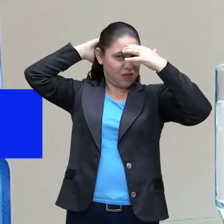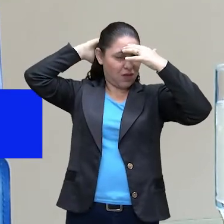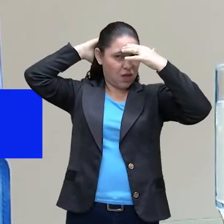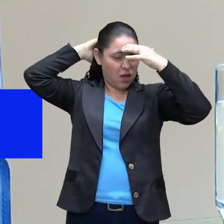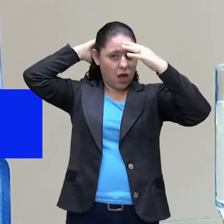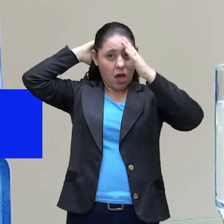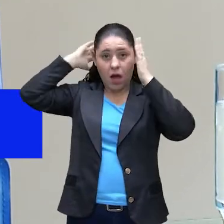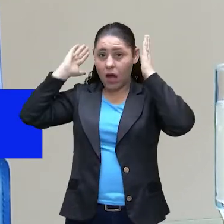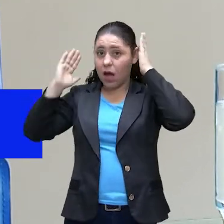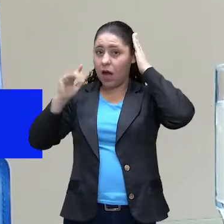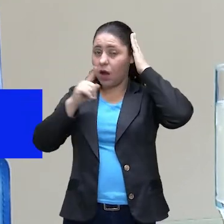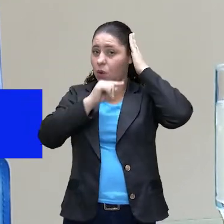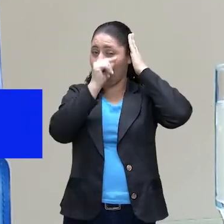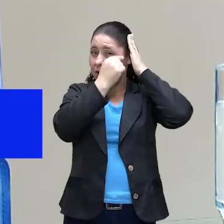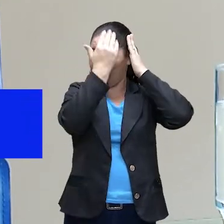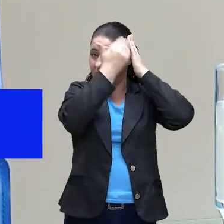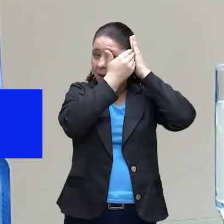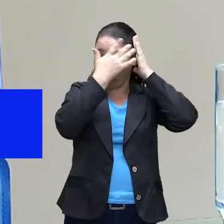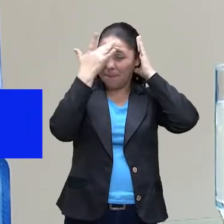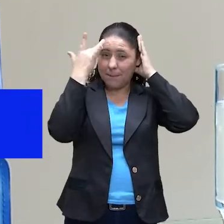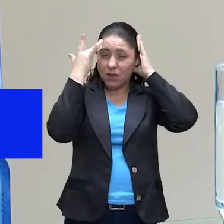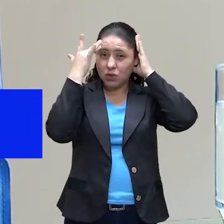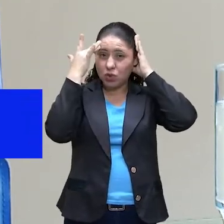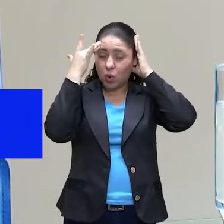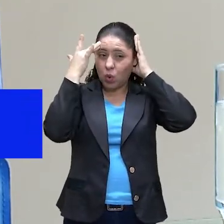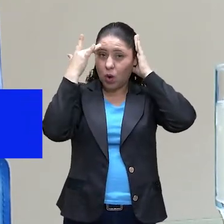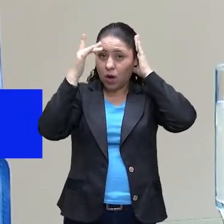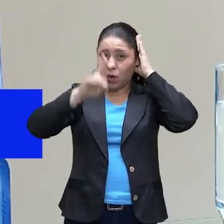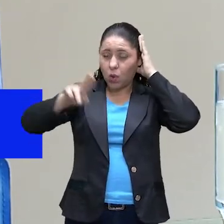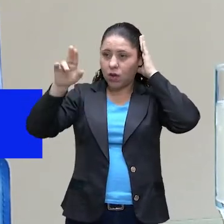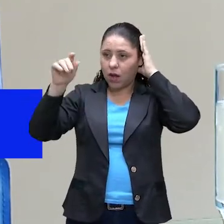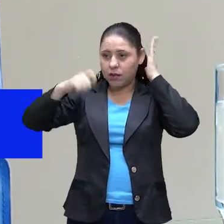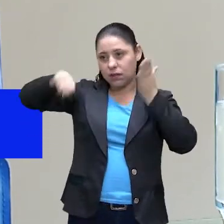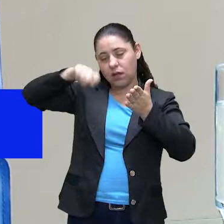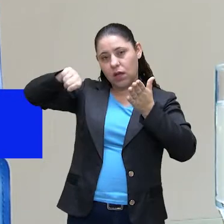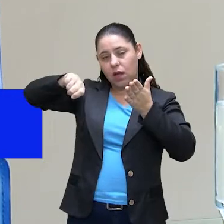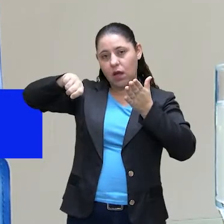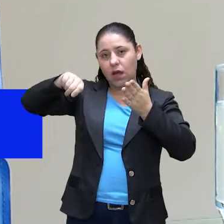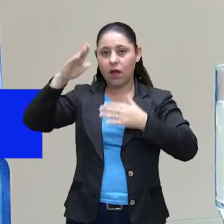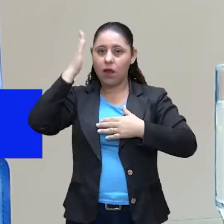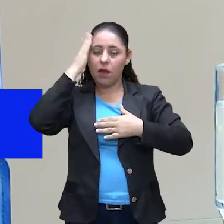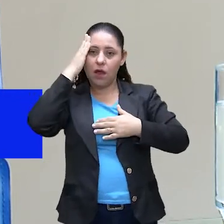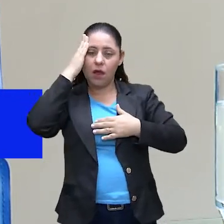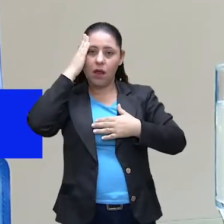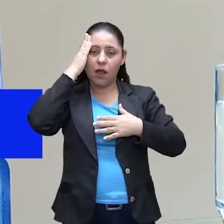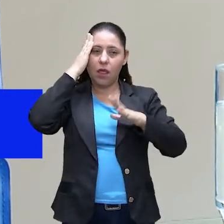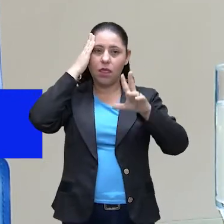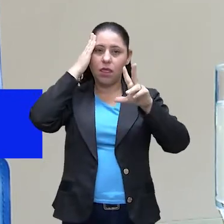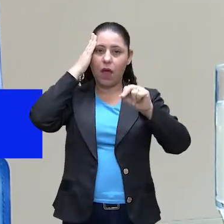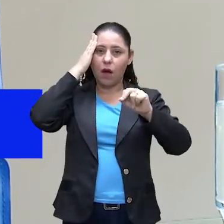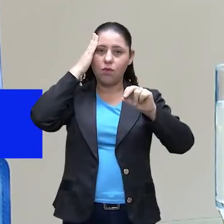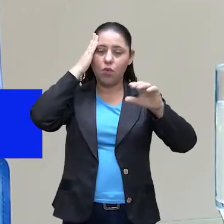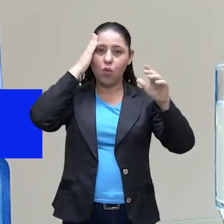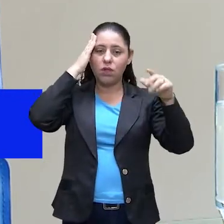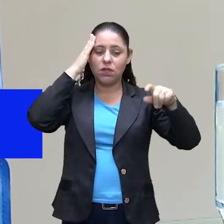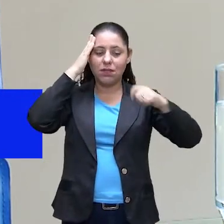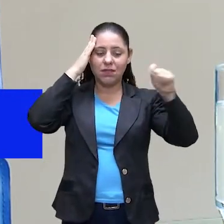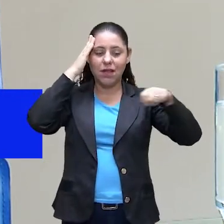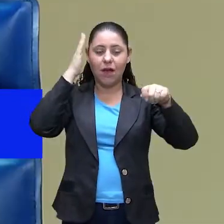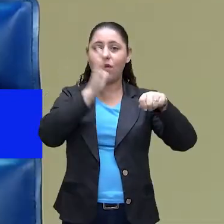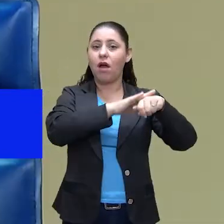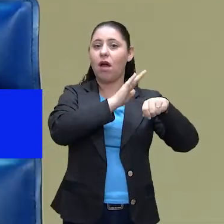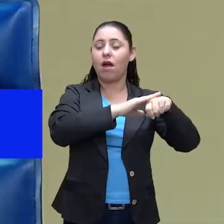à esquerda nos indivíduos destros e à direita nos indivíduos não dominantes